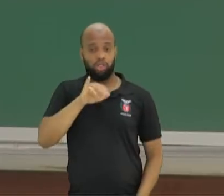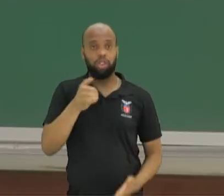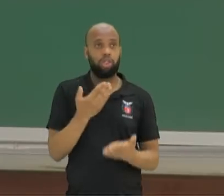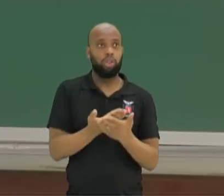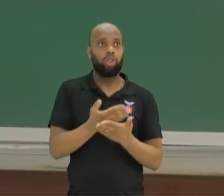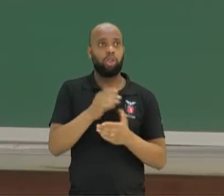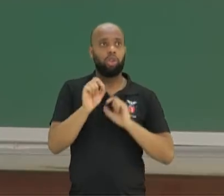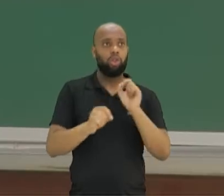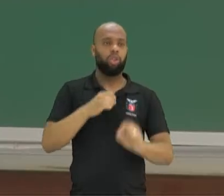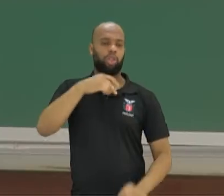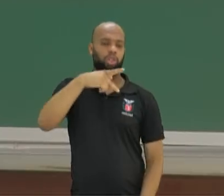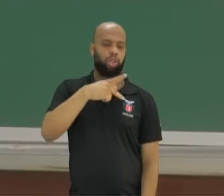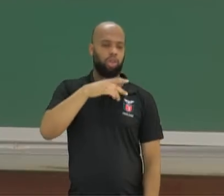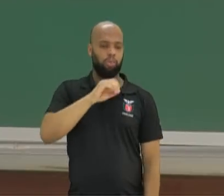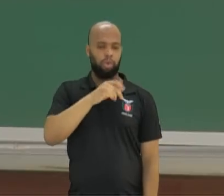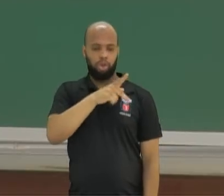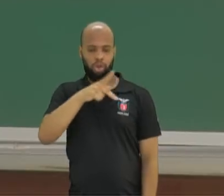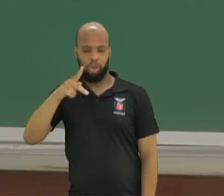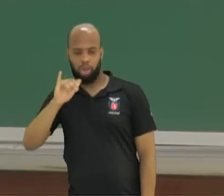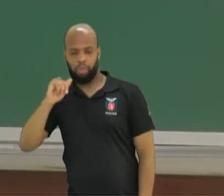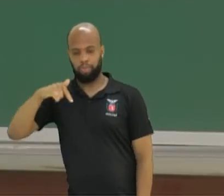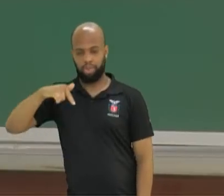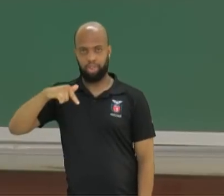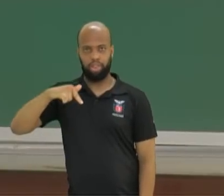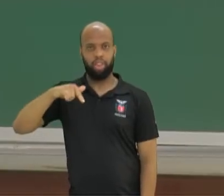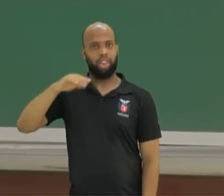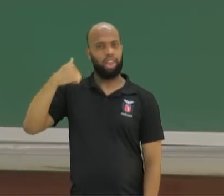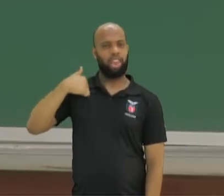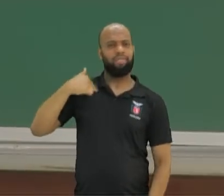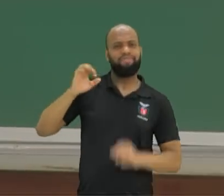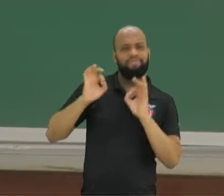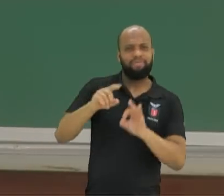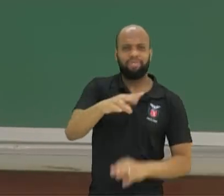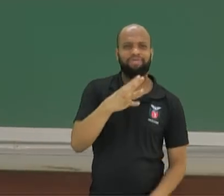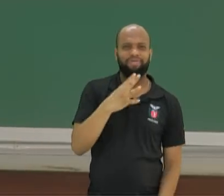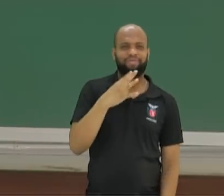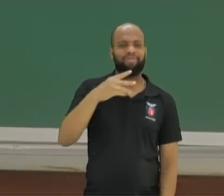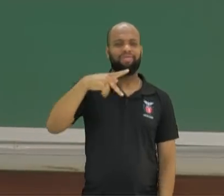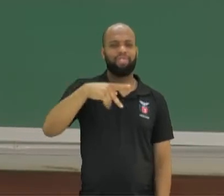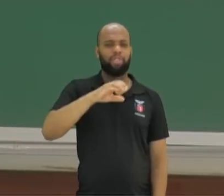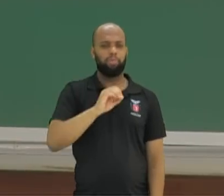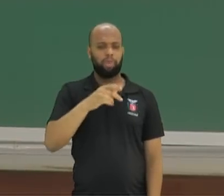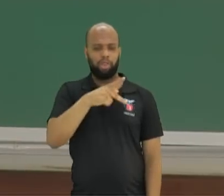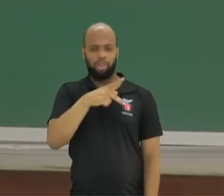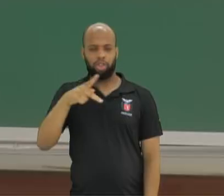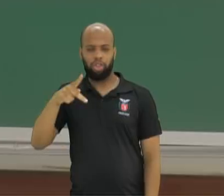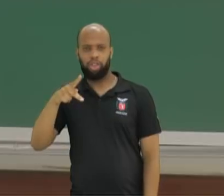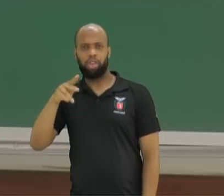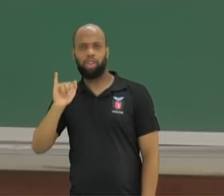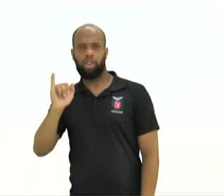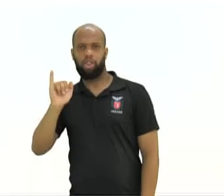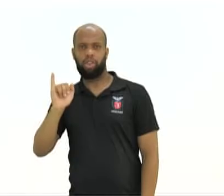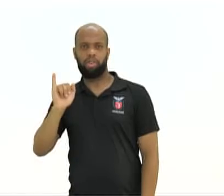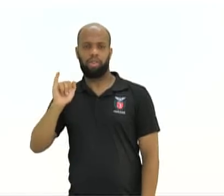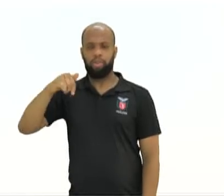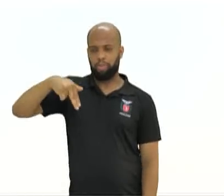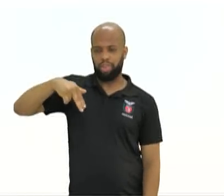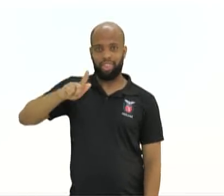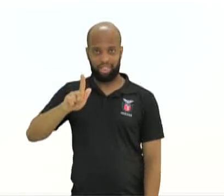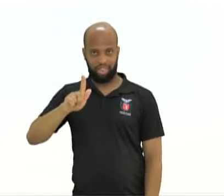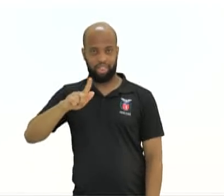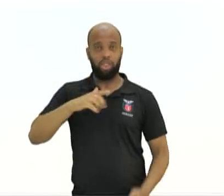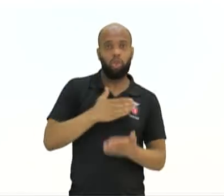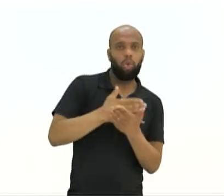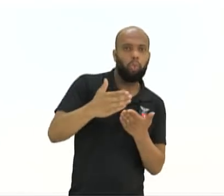do popping, tá? E eu tenho certeza que você conhece o popping. Você já vai ver por quê, tá? O popping surgiu